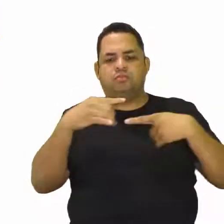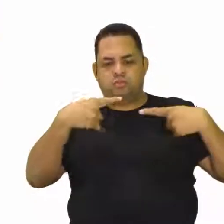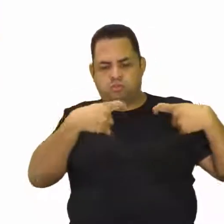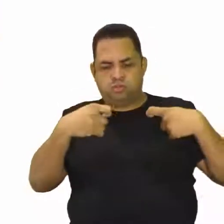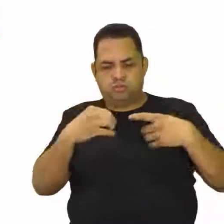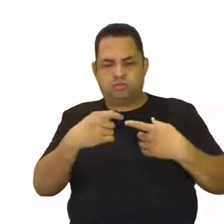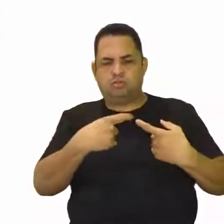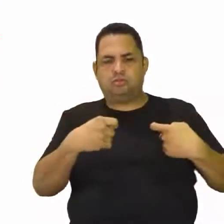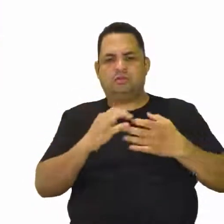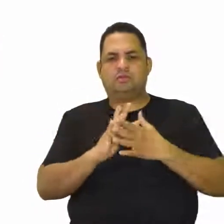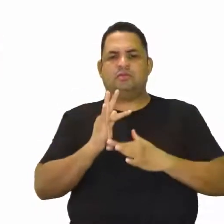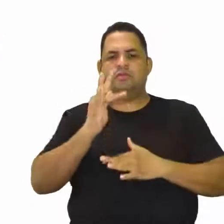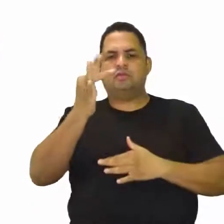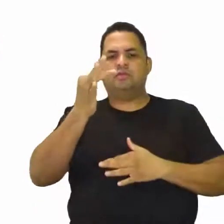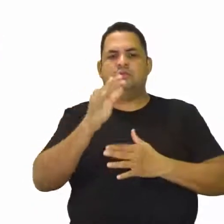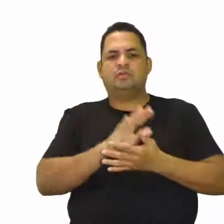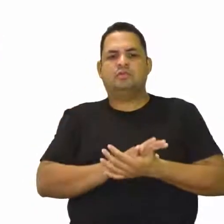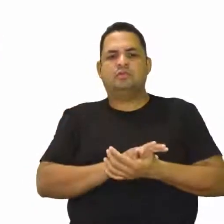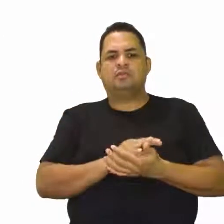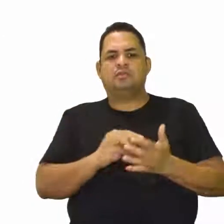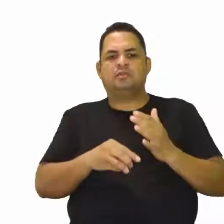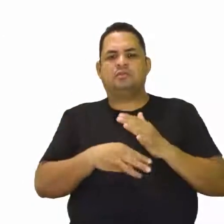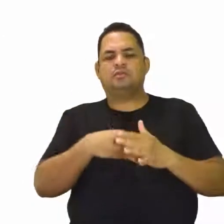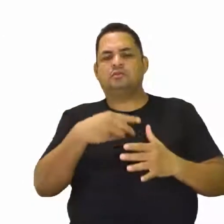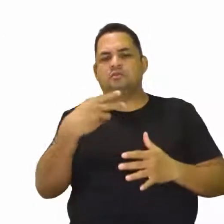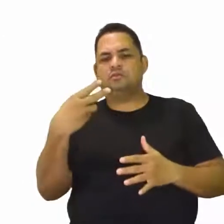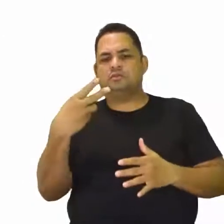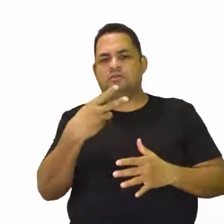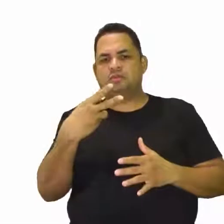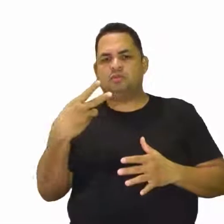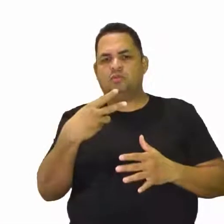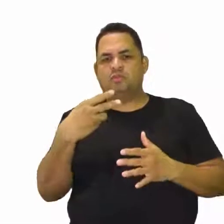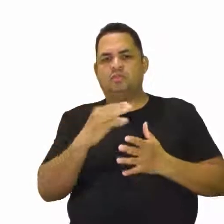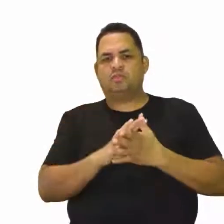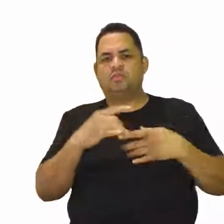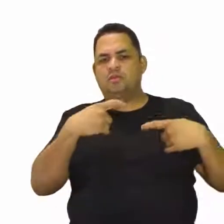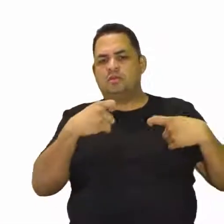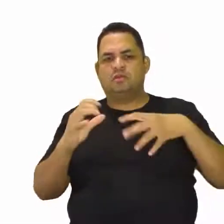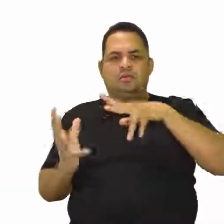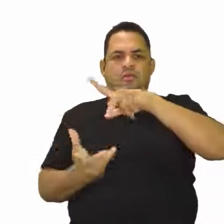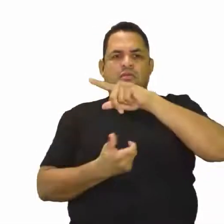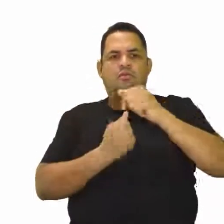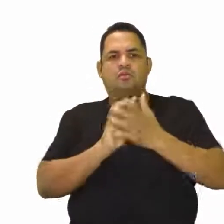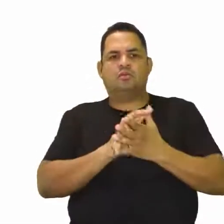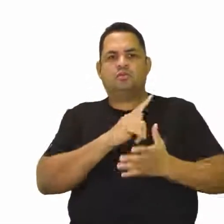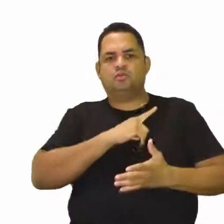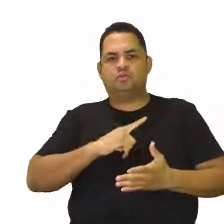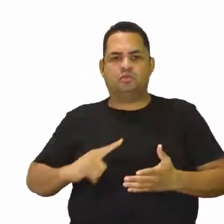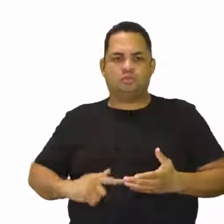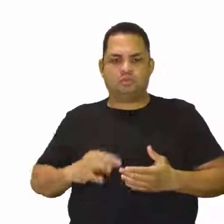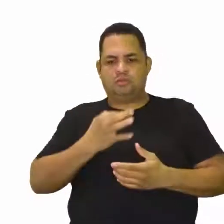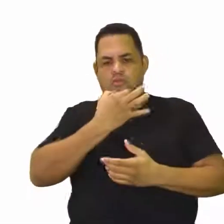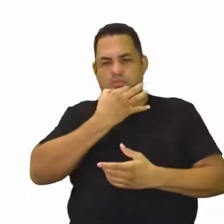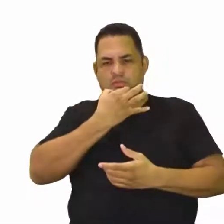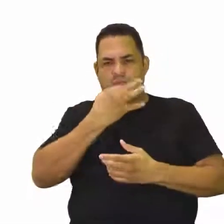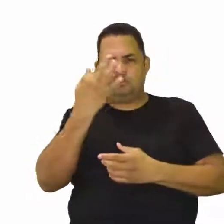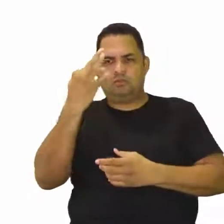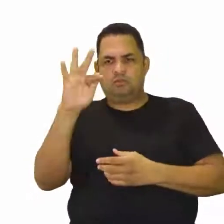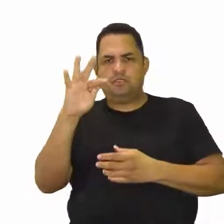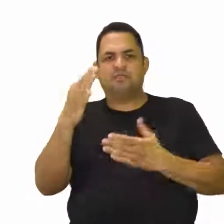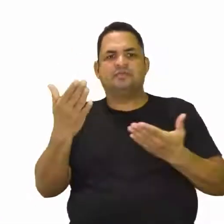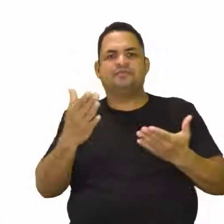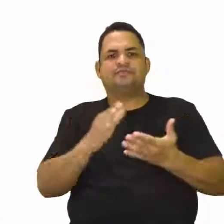no futuro, que vai ser a Segunda Guerra Mundial. Os governos da Inglaterra e da França, por sua